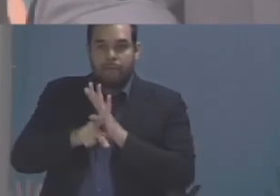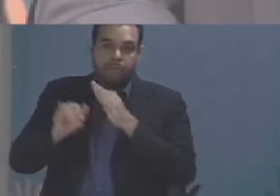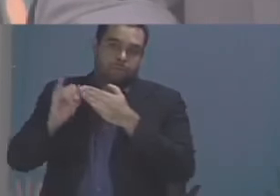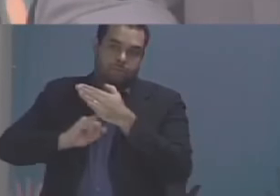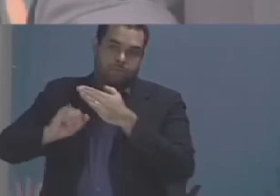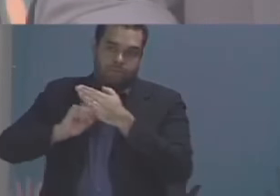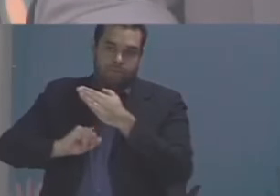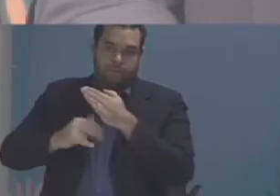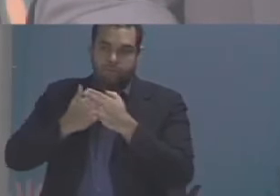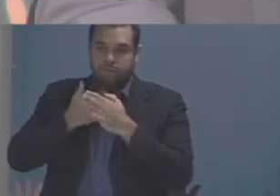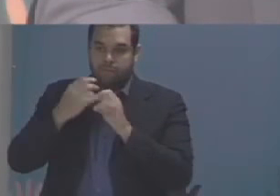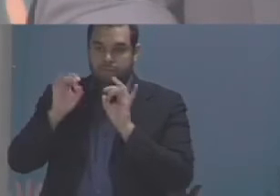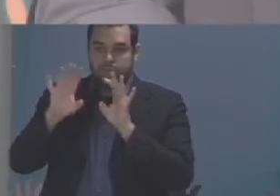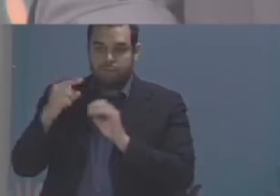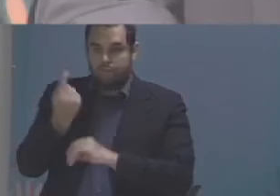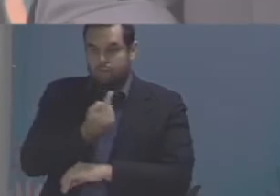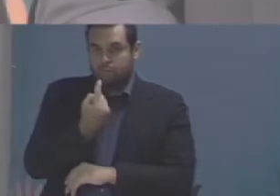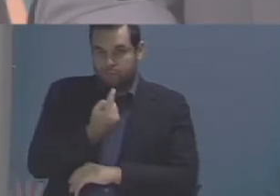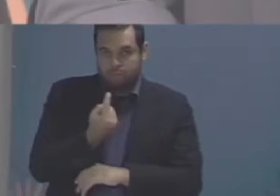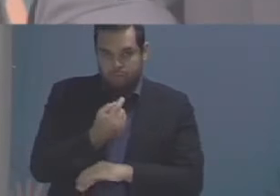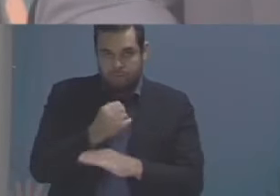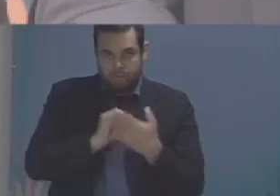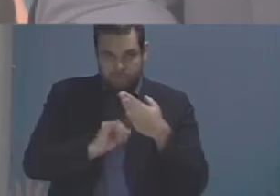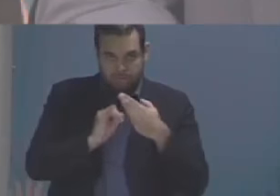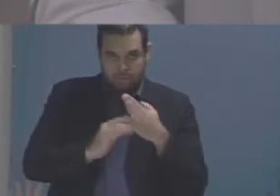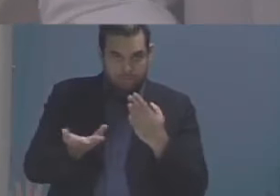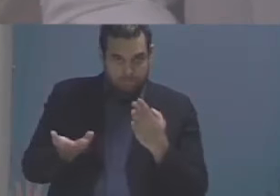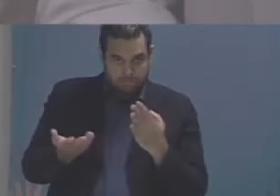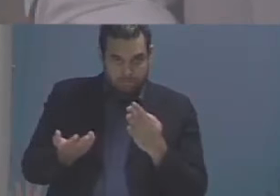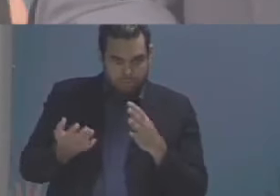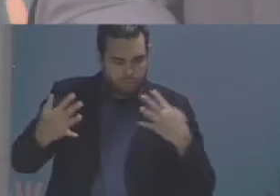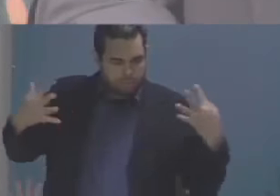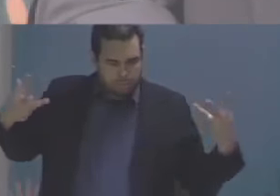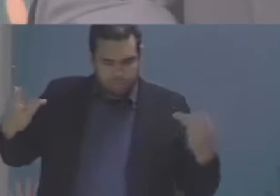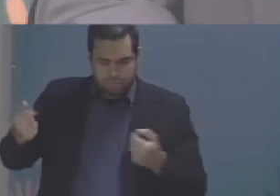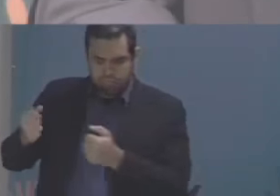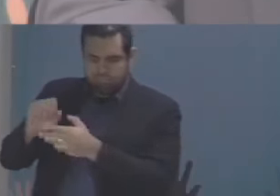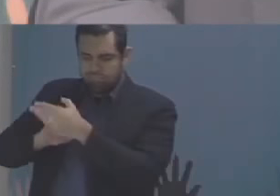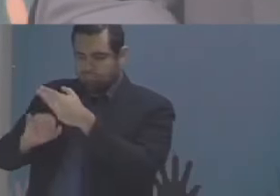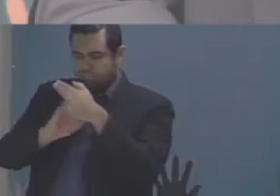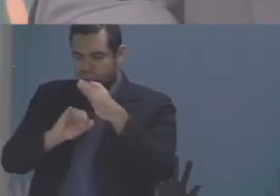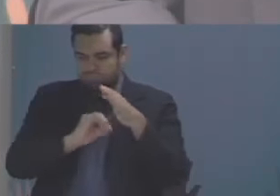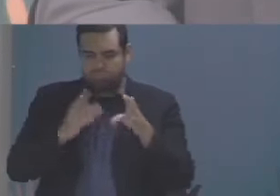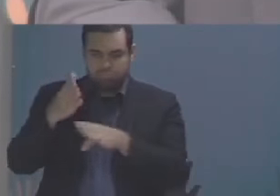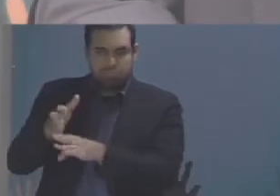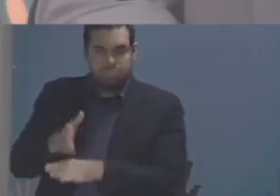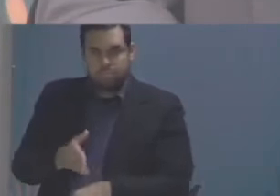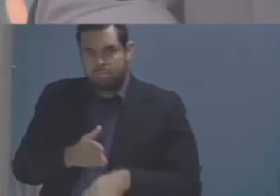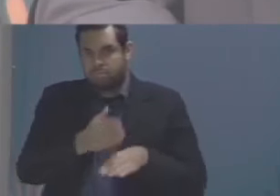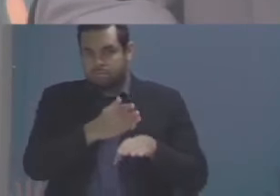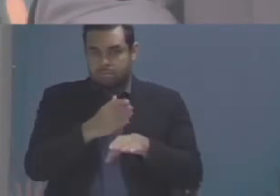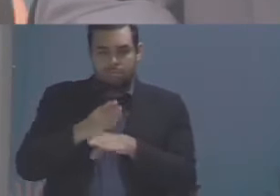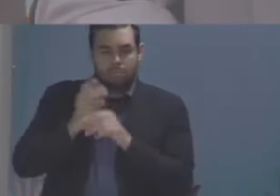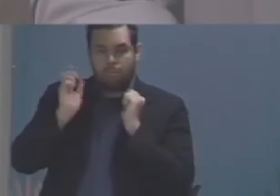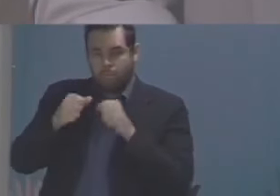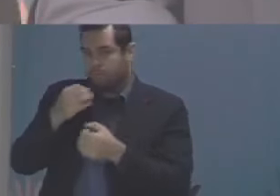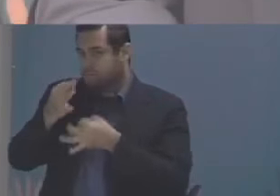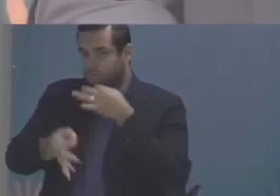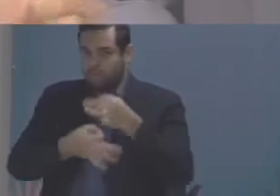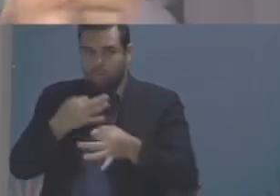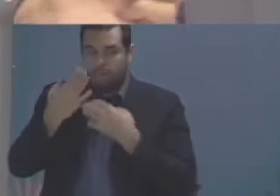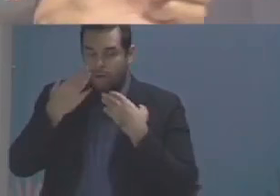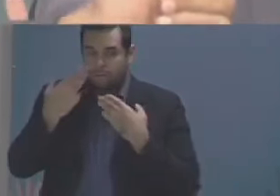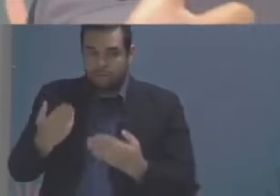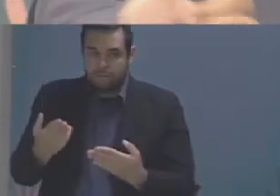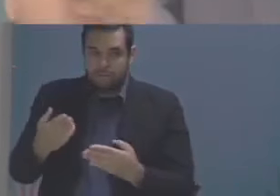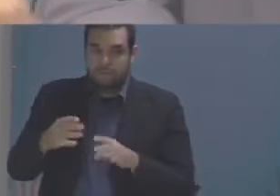não apenas de uma única entidade. Todas as entidades. No próprio Orienta Psi, hoje, por exemplo, nós temos espaço para todas as entidades se apresentarem.